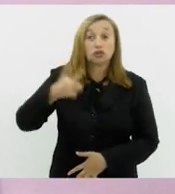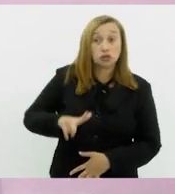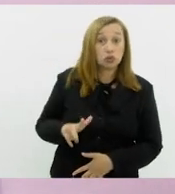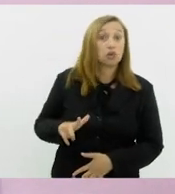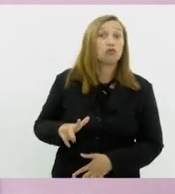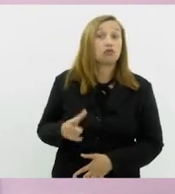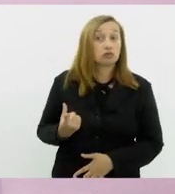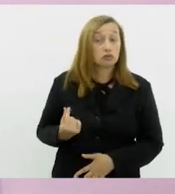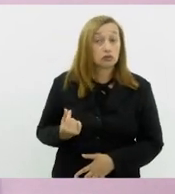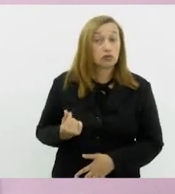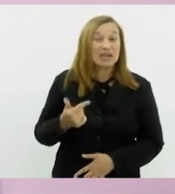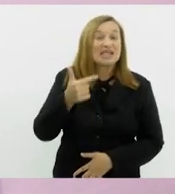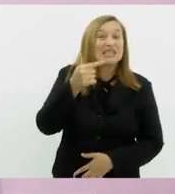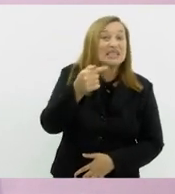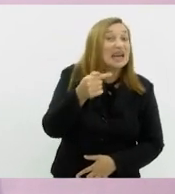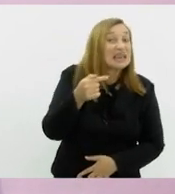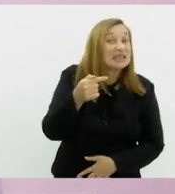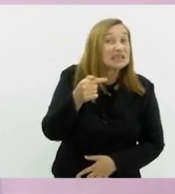transporte,